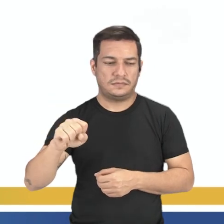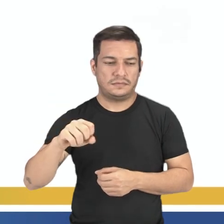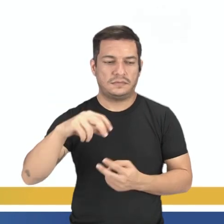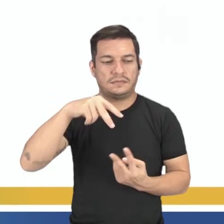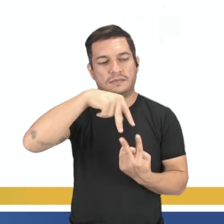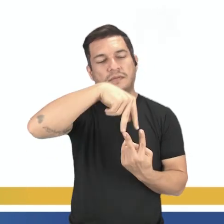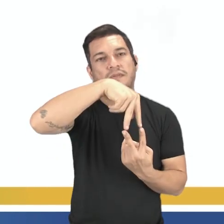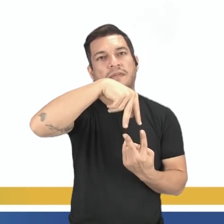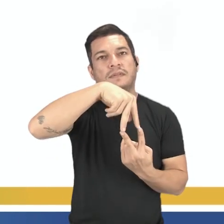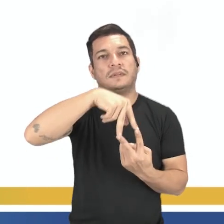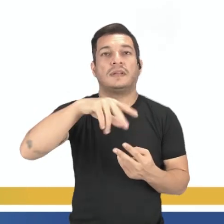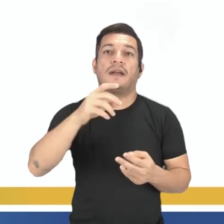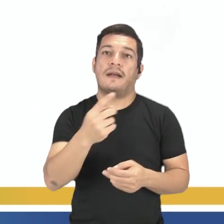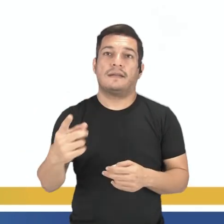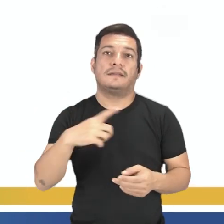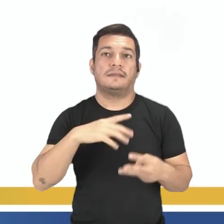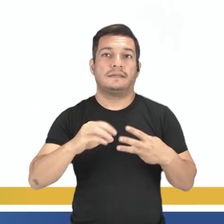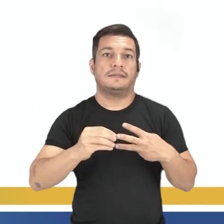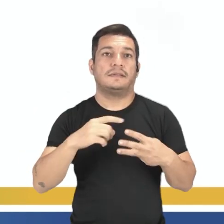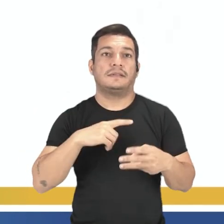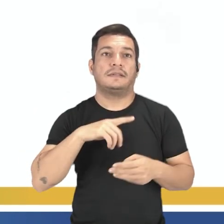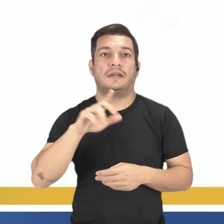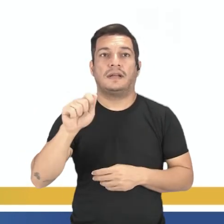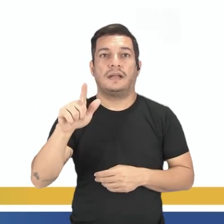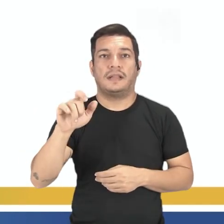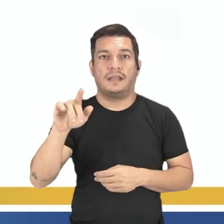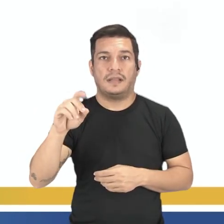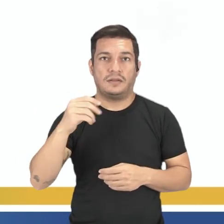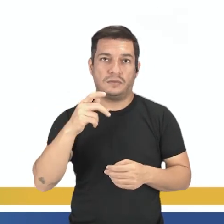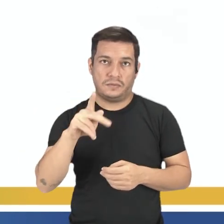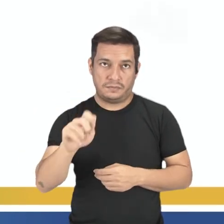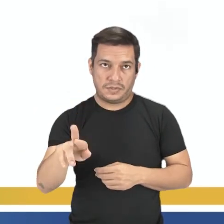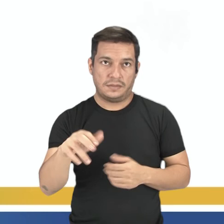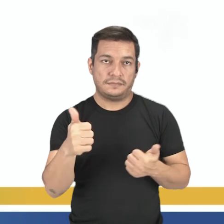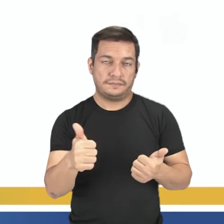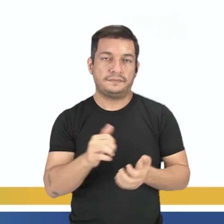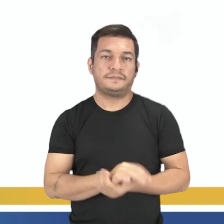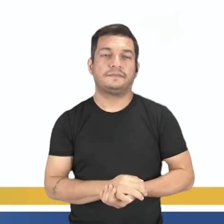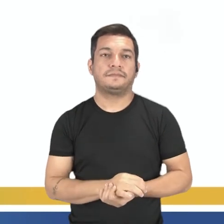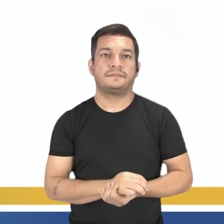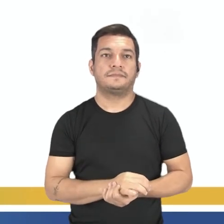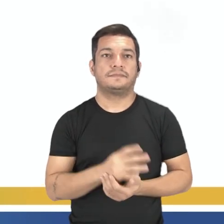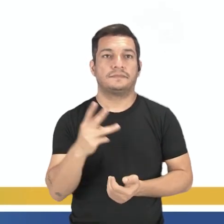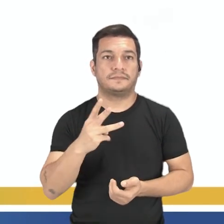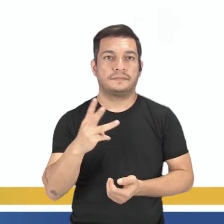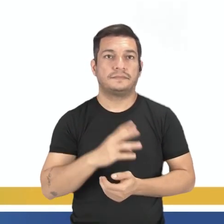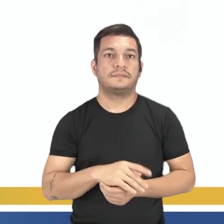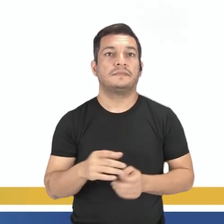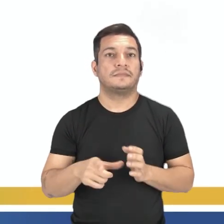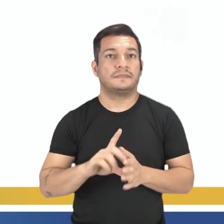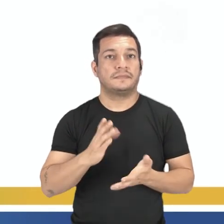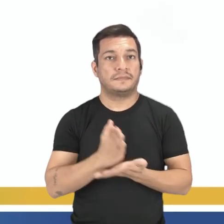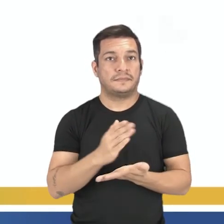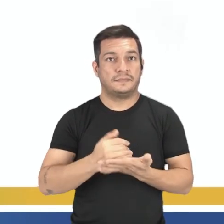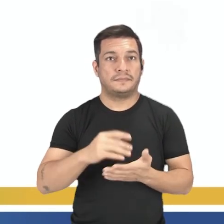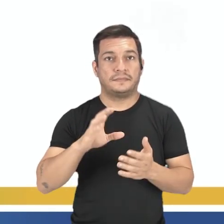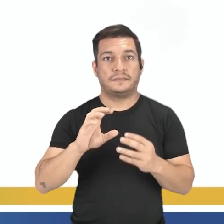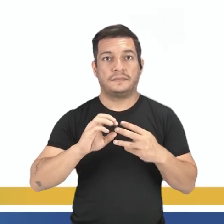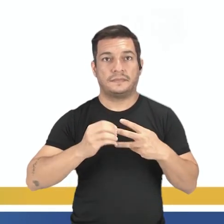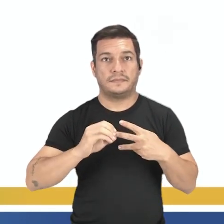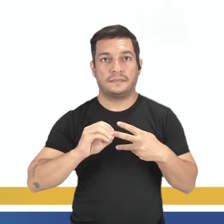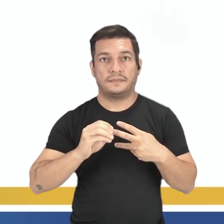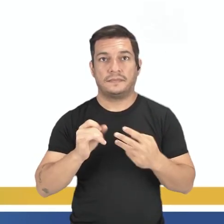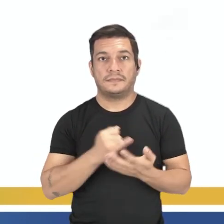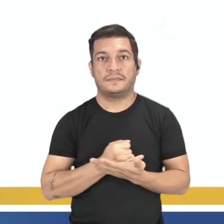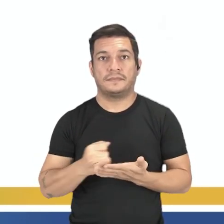de que cada célula haploide recebe um alelo do par. Tá ok, isso aí. Vamos à próxima. Antes da divisão celular se